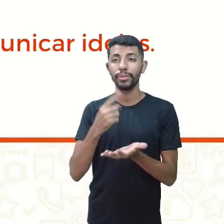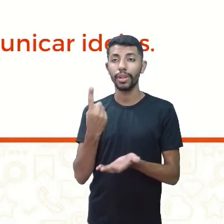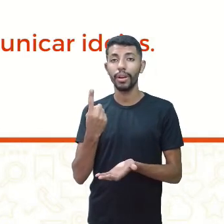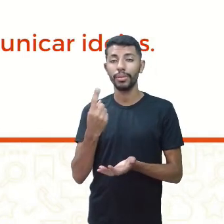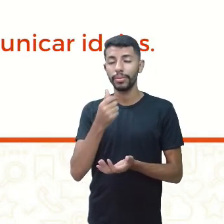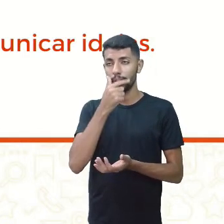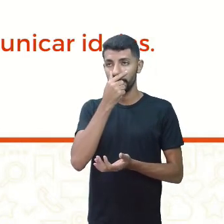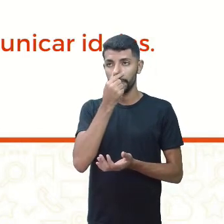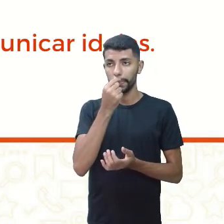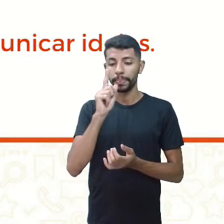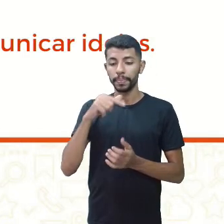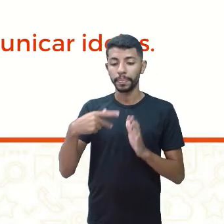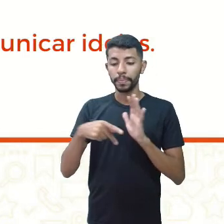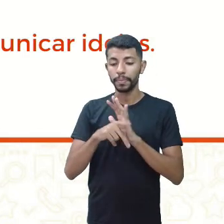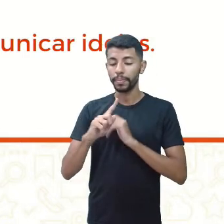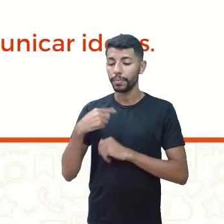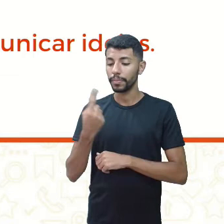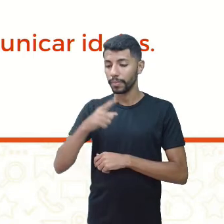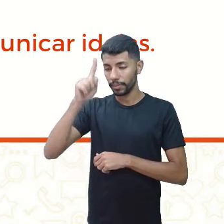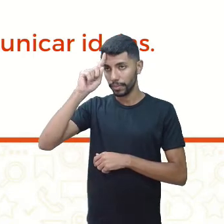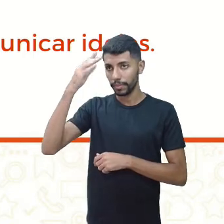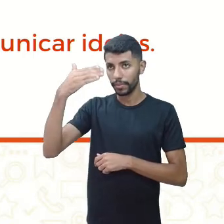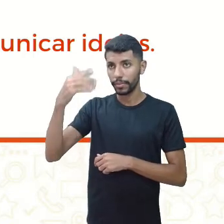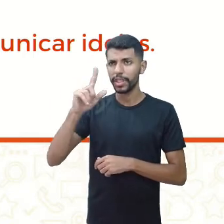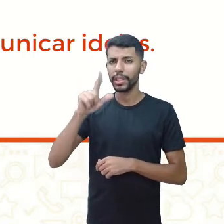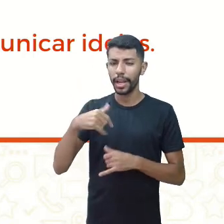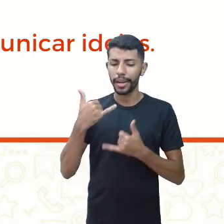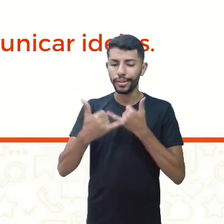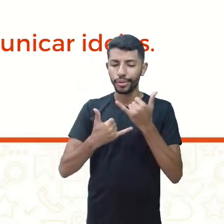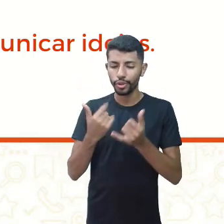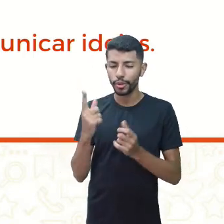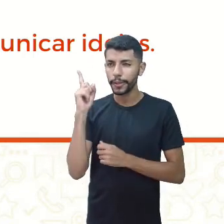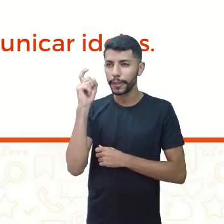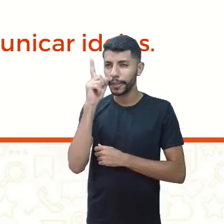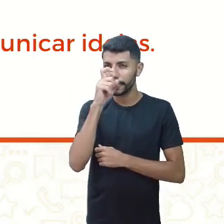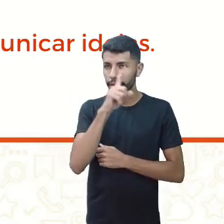crianças gostam, apesar de ser um jogo complexo,